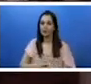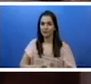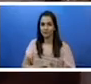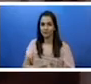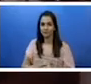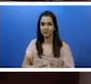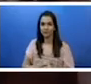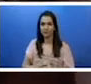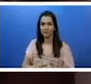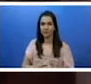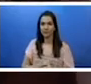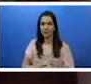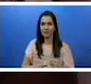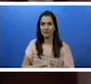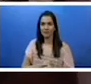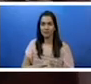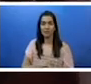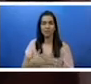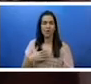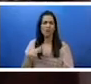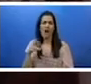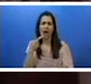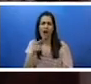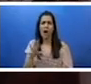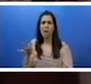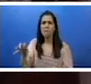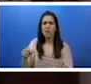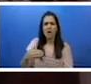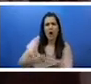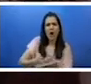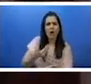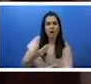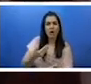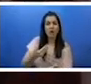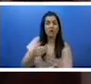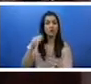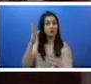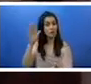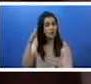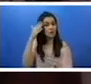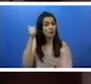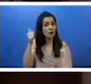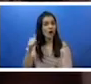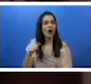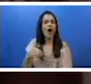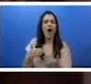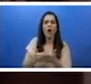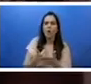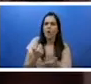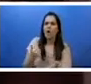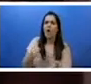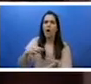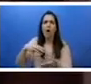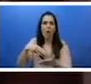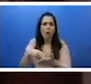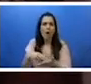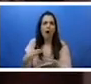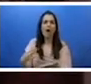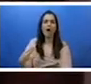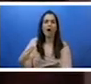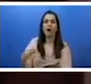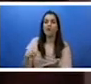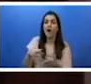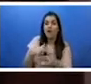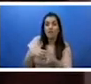fala talher. Se eu falar pega os talheres, já fica subentendido que eu vou pegar o quê? A colher, o garfo,